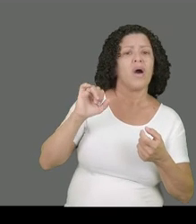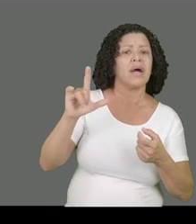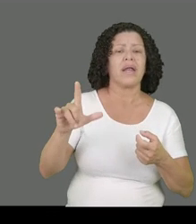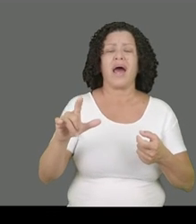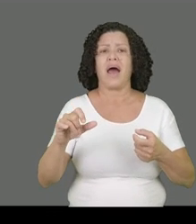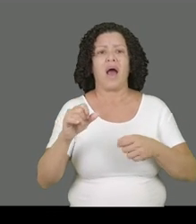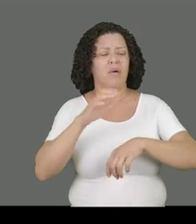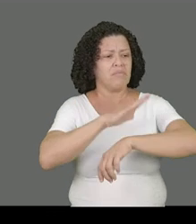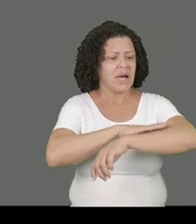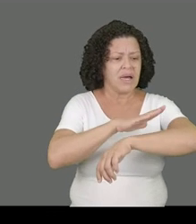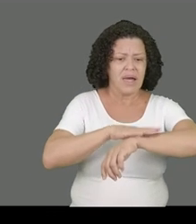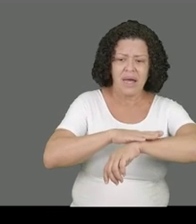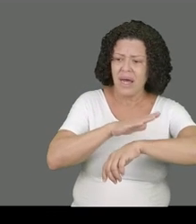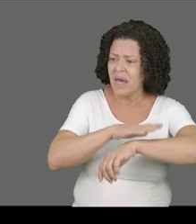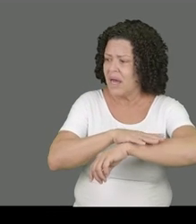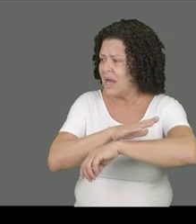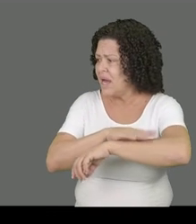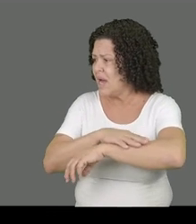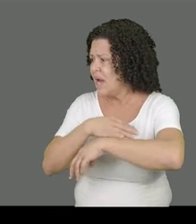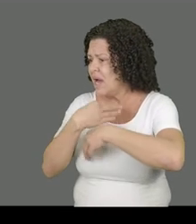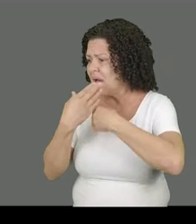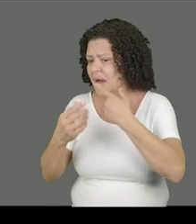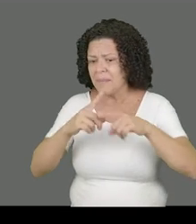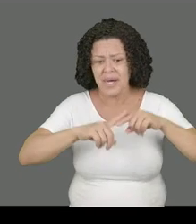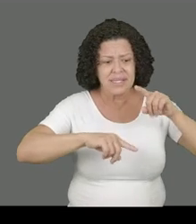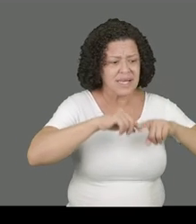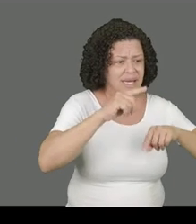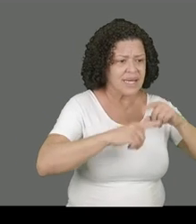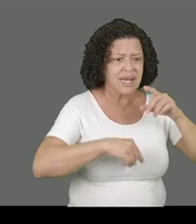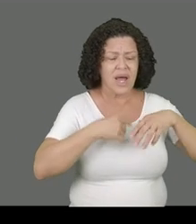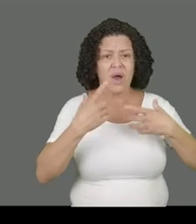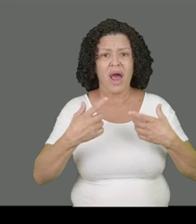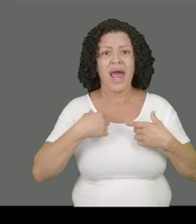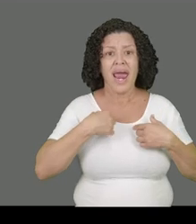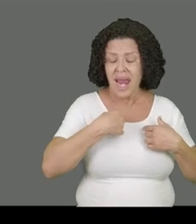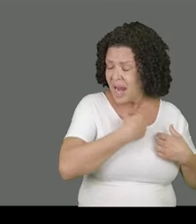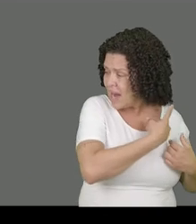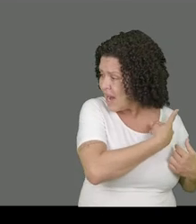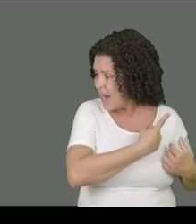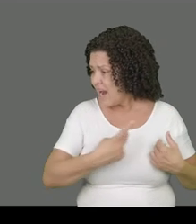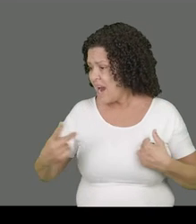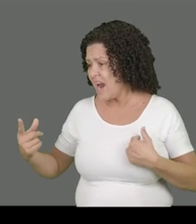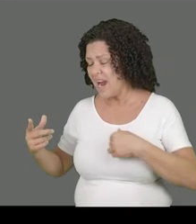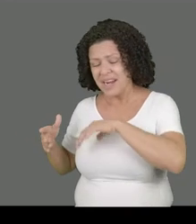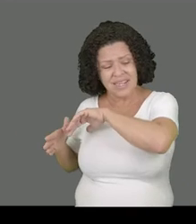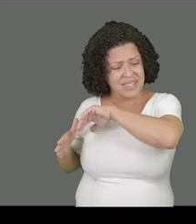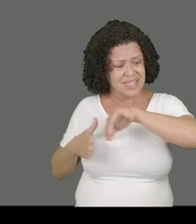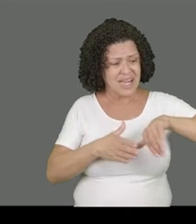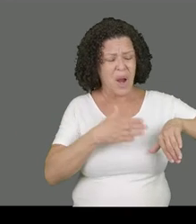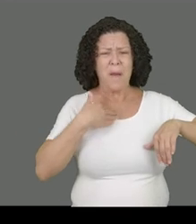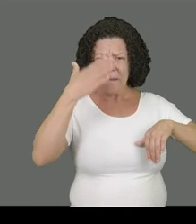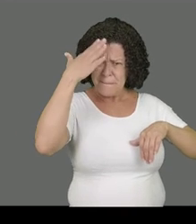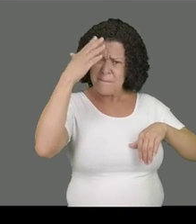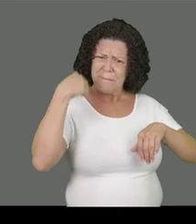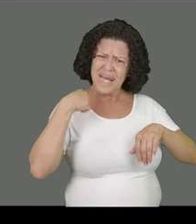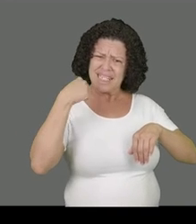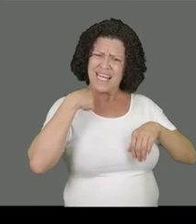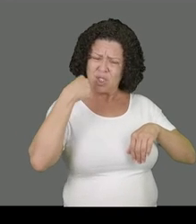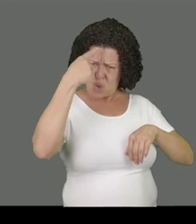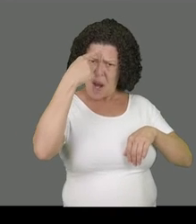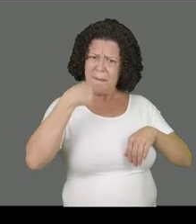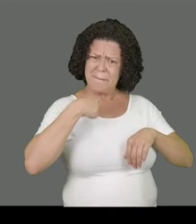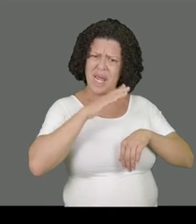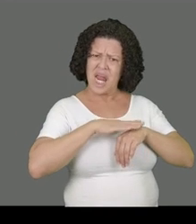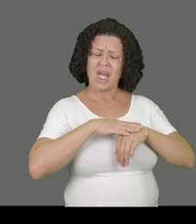cunho moral, emocional ou material. É saindo de nós mesmos, deixando de pensar só